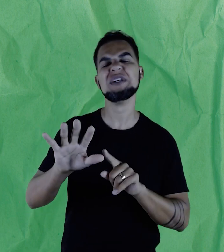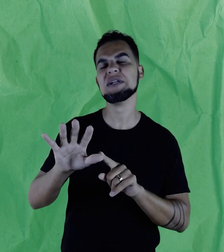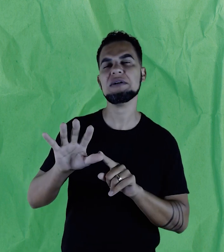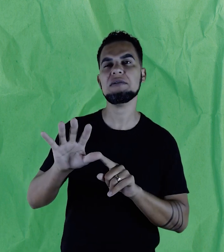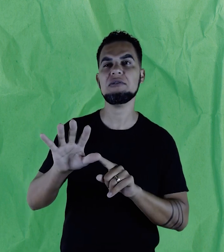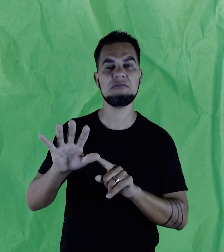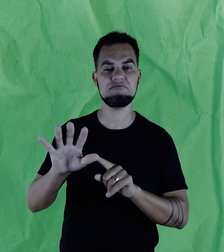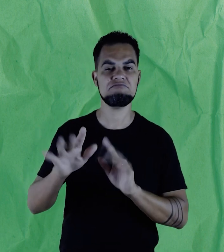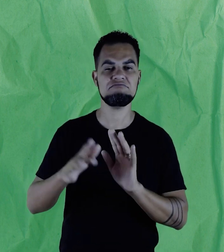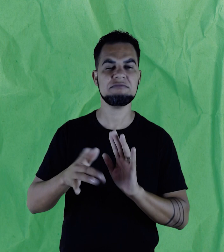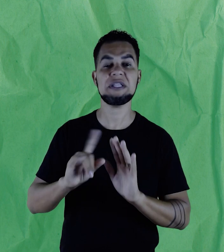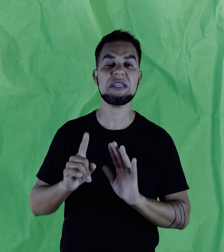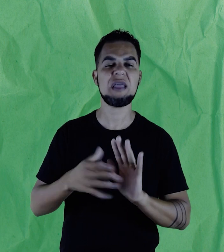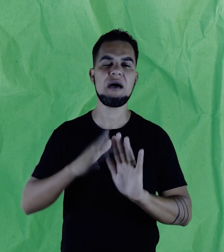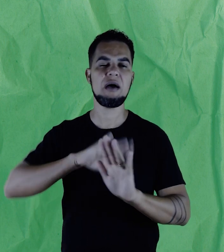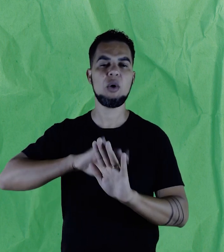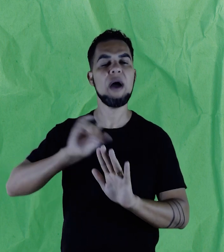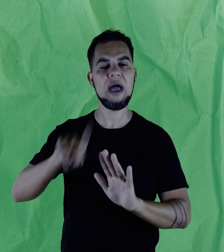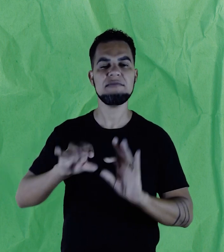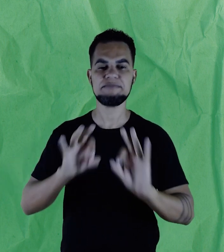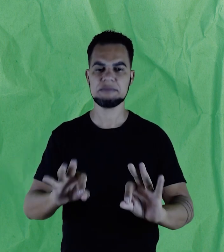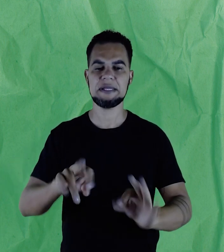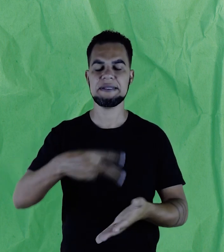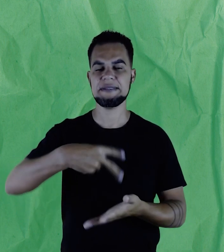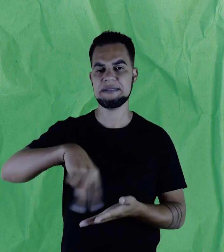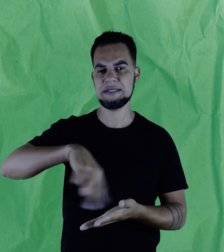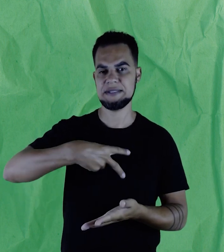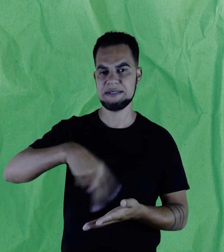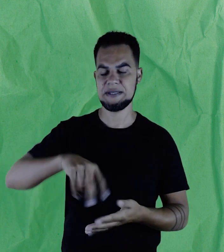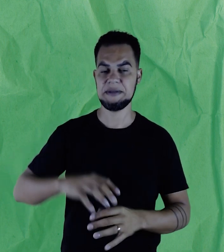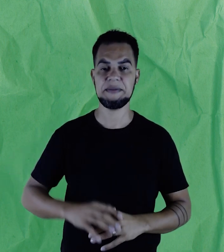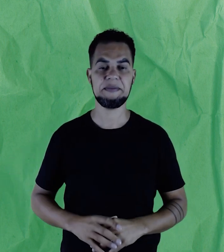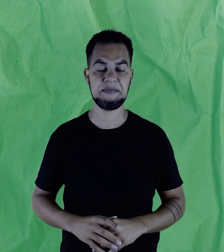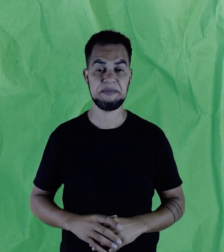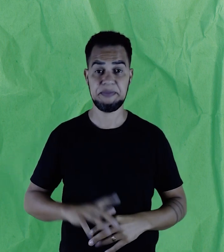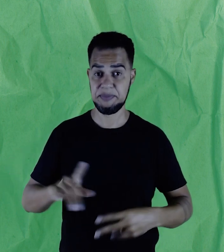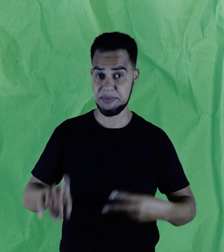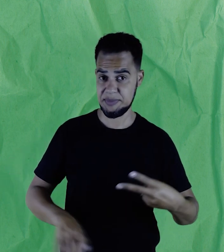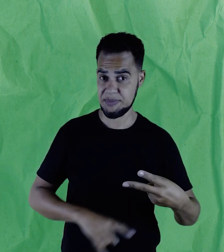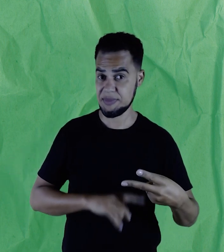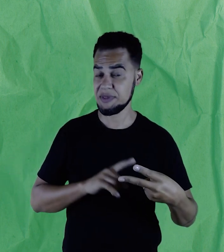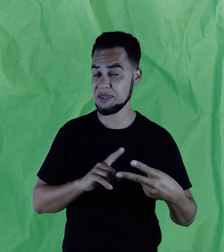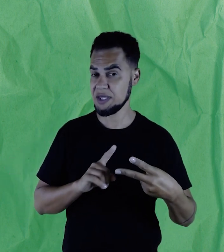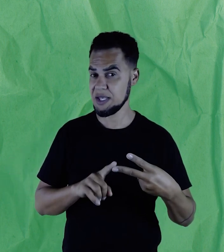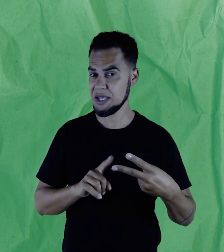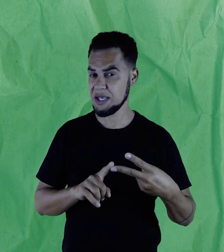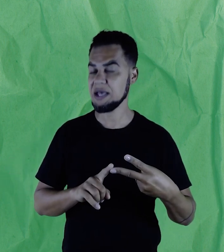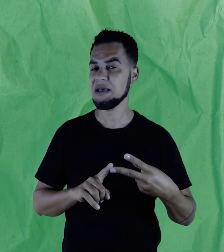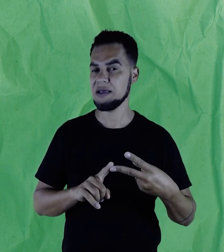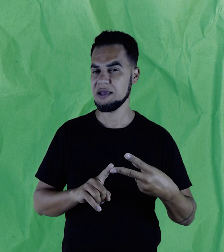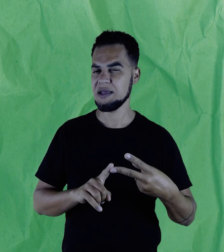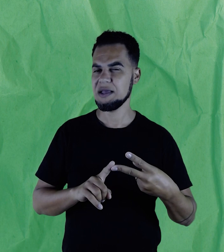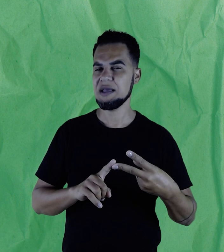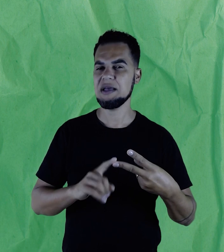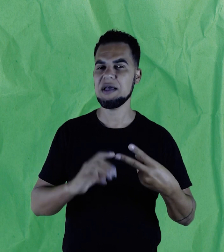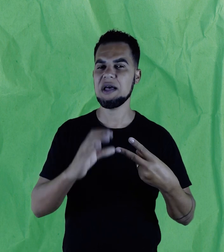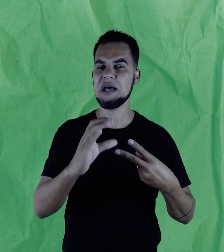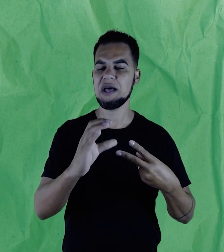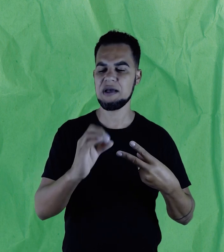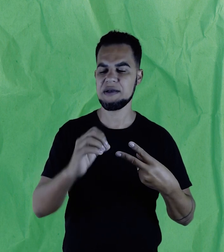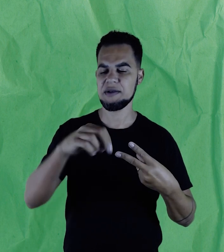o que a gente acredita que seja dançar. Tá aí um casal dançando. Quando essa mesma palavra é empregada no